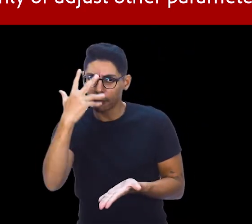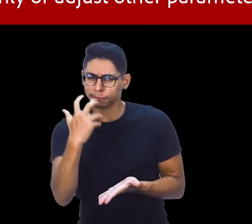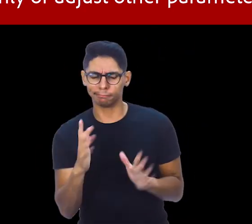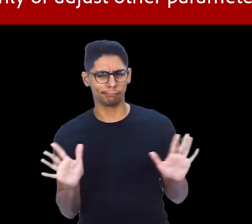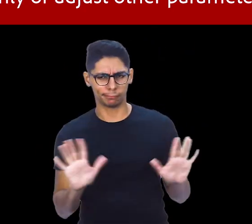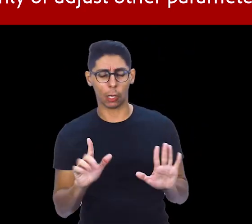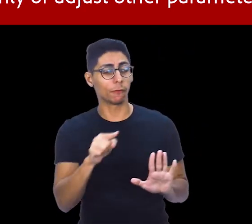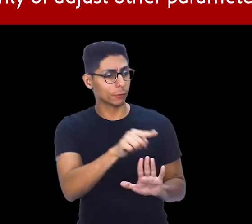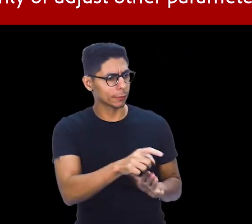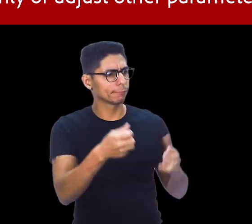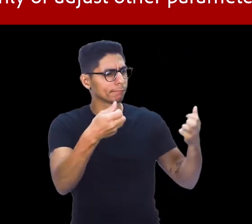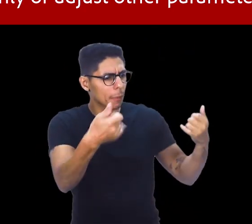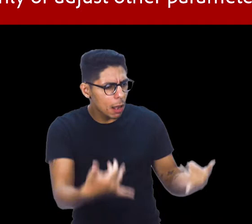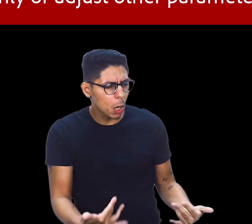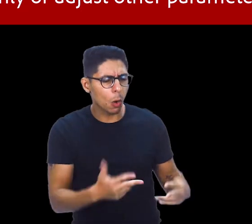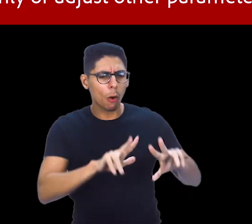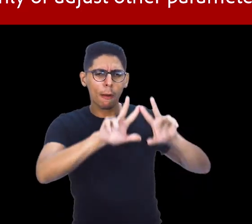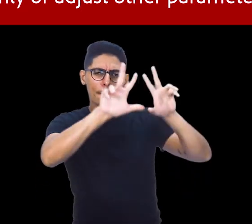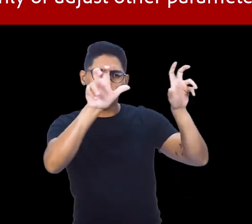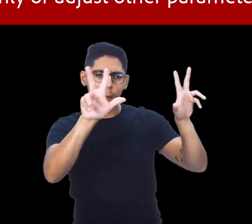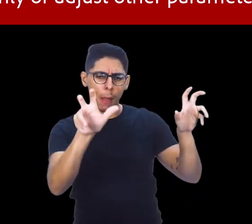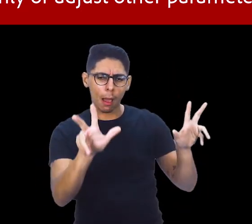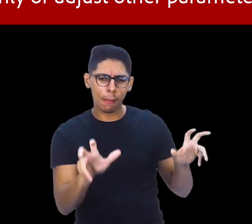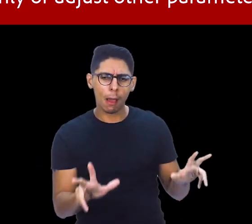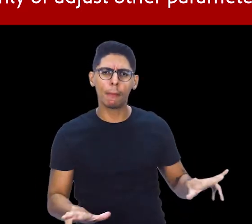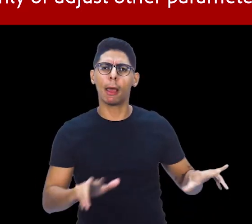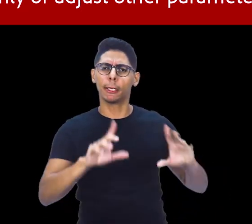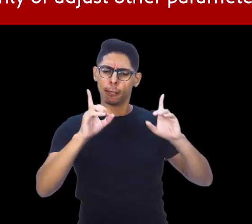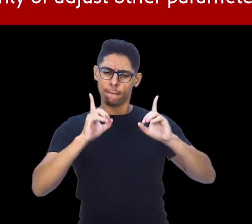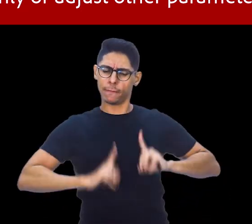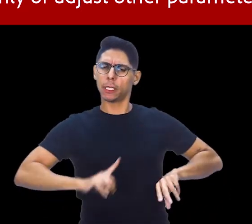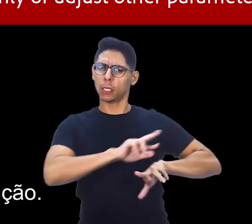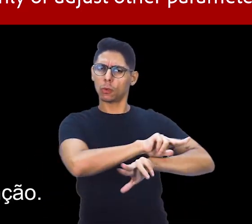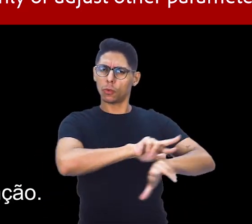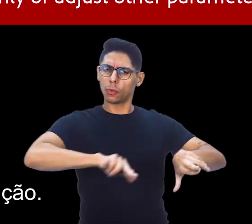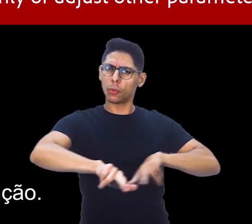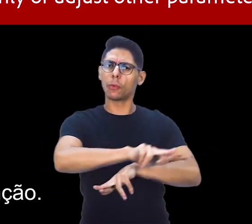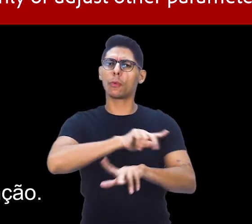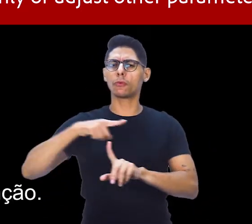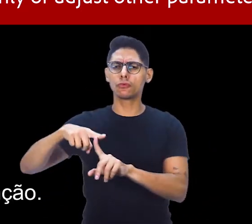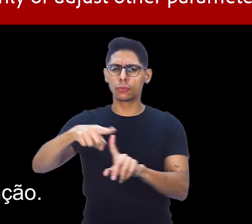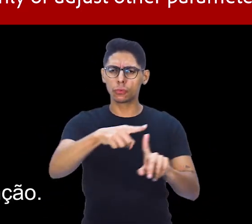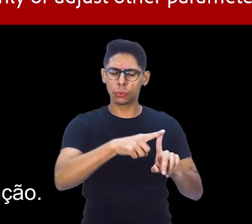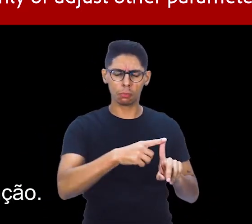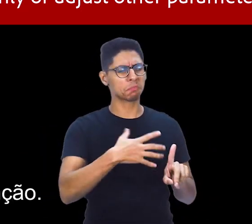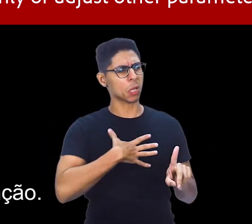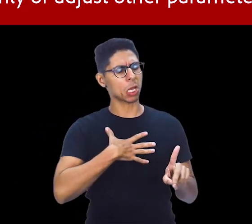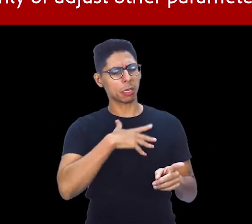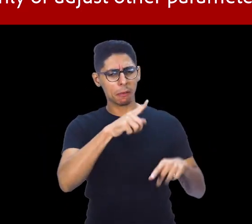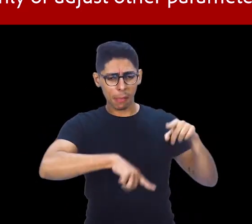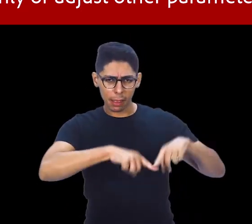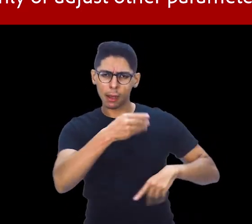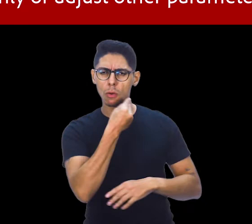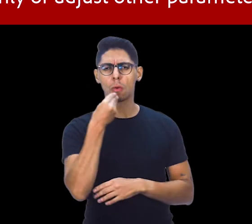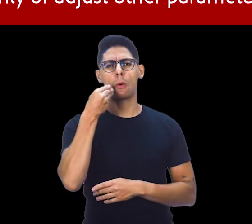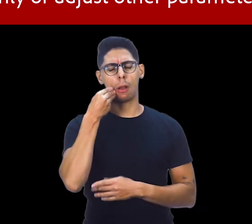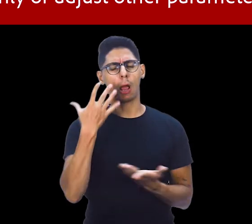da deficiência e sempre material assim, um produto com muita qualidade. Então, isso sempre me chamou muita atenção.